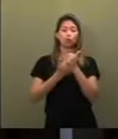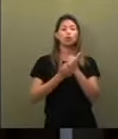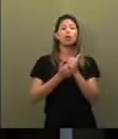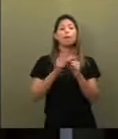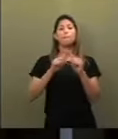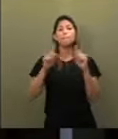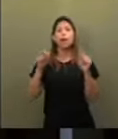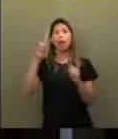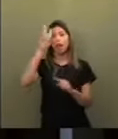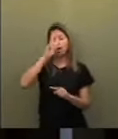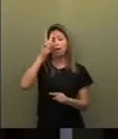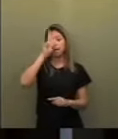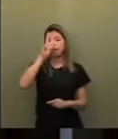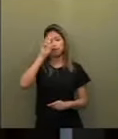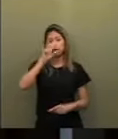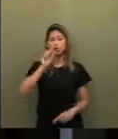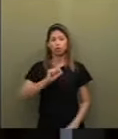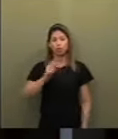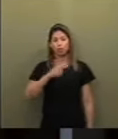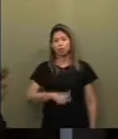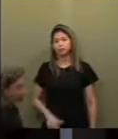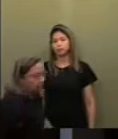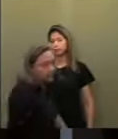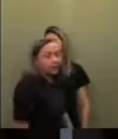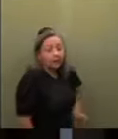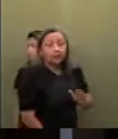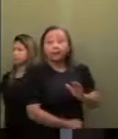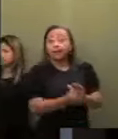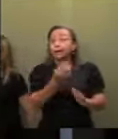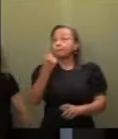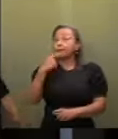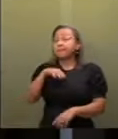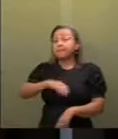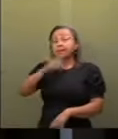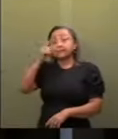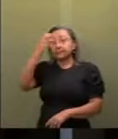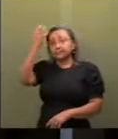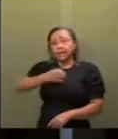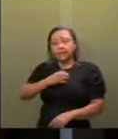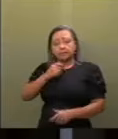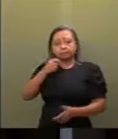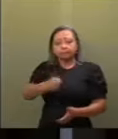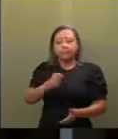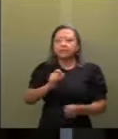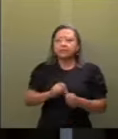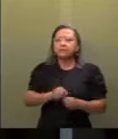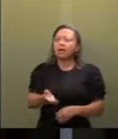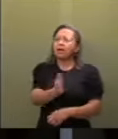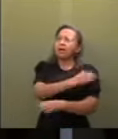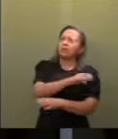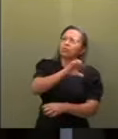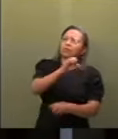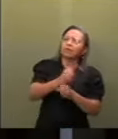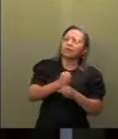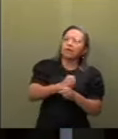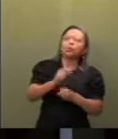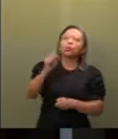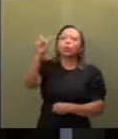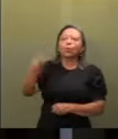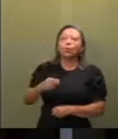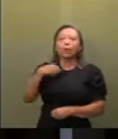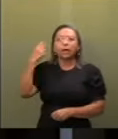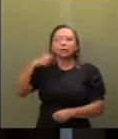uma vez uma das mais sérias advertências feitas há 90 anos pelo